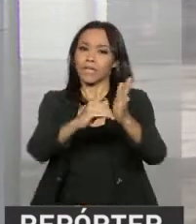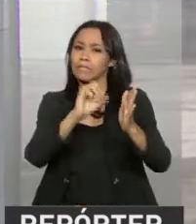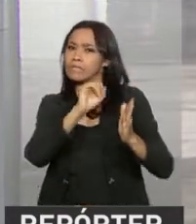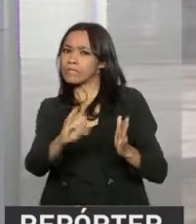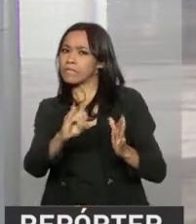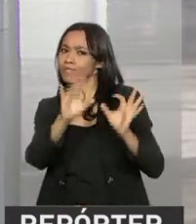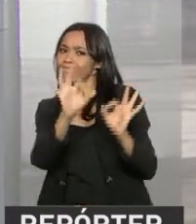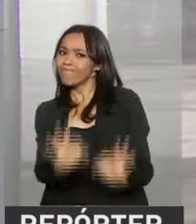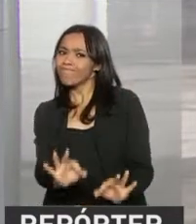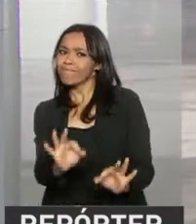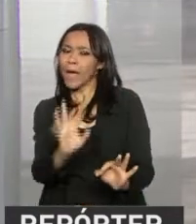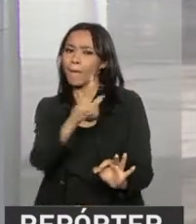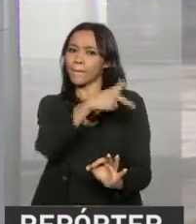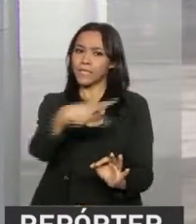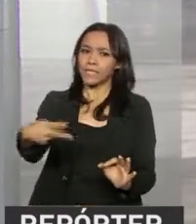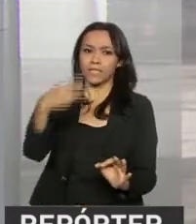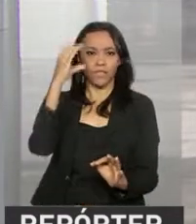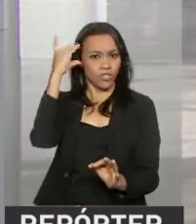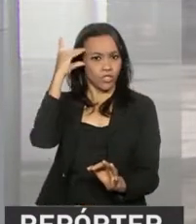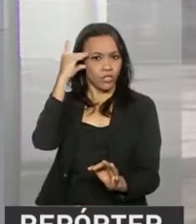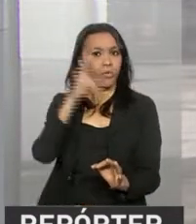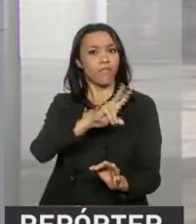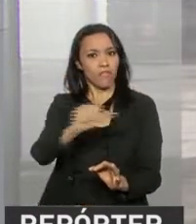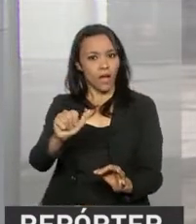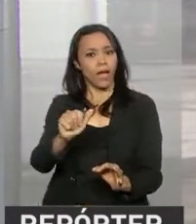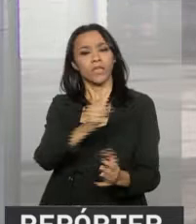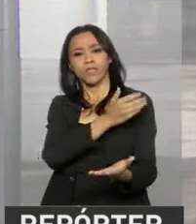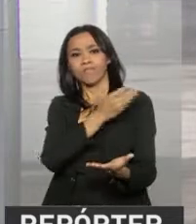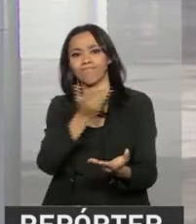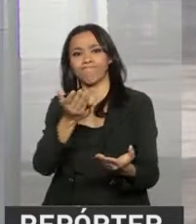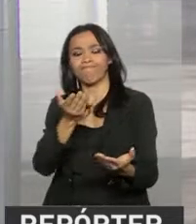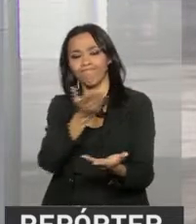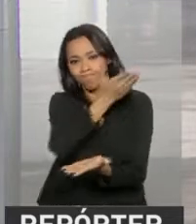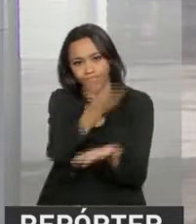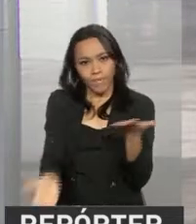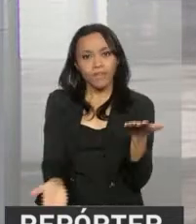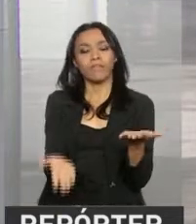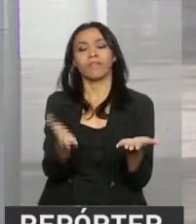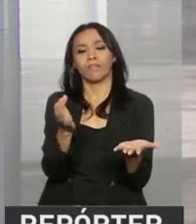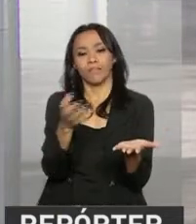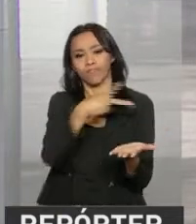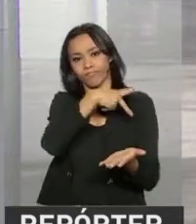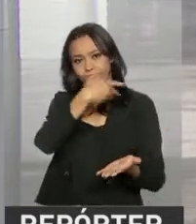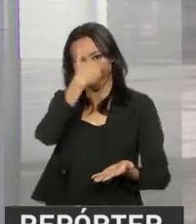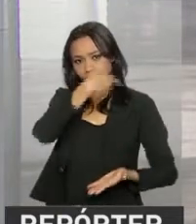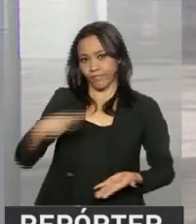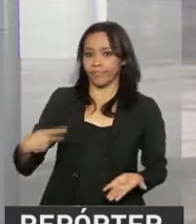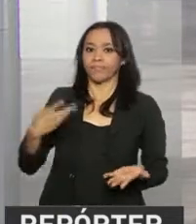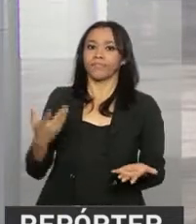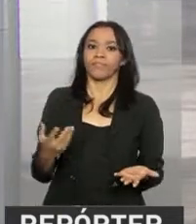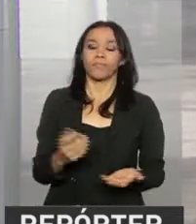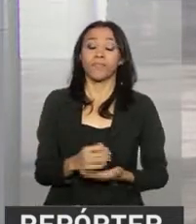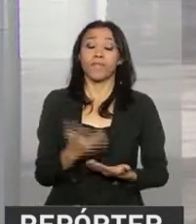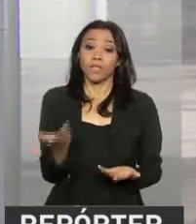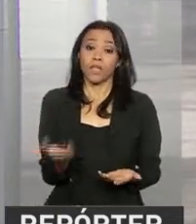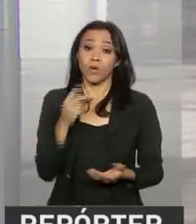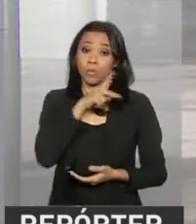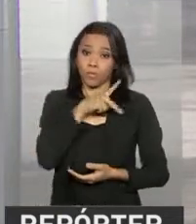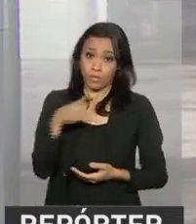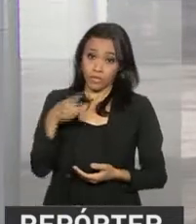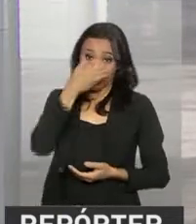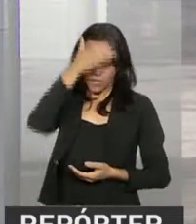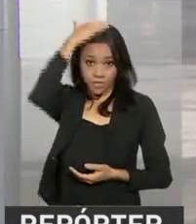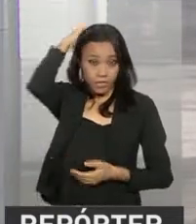definir se a presidenta Dilma Rousseff vai deixar definitivamente o cargo é o presidente Michel Temer ele está